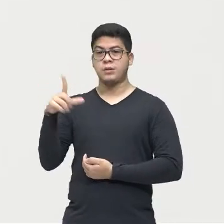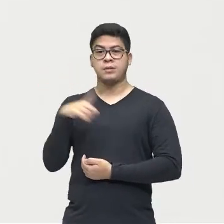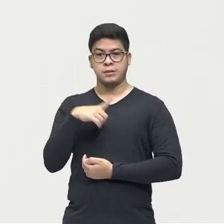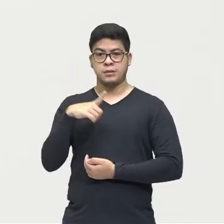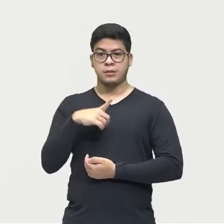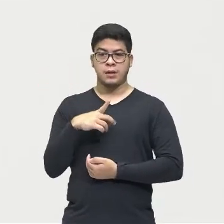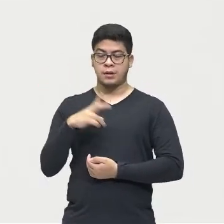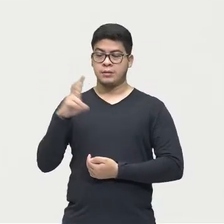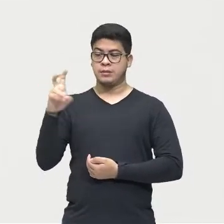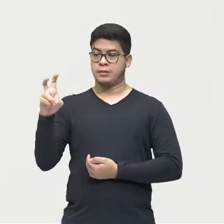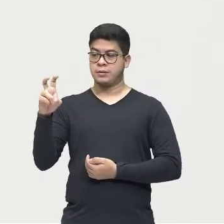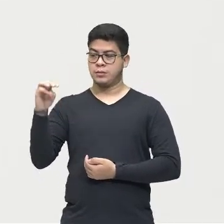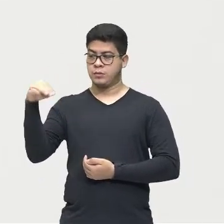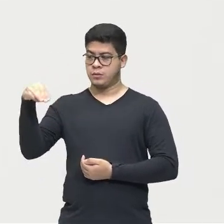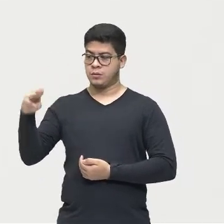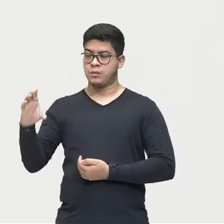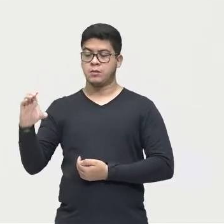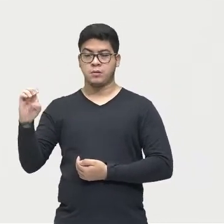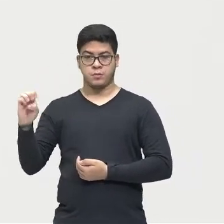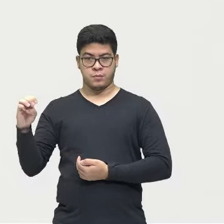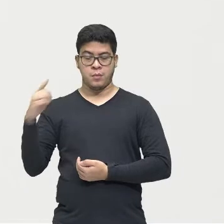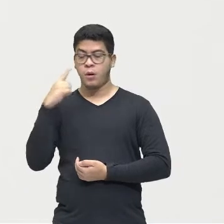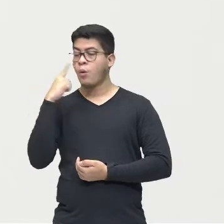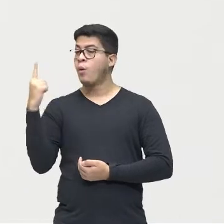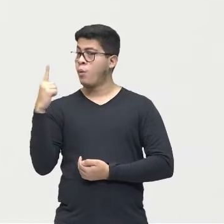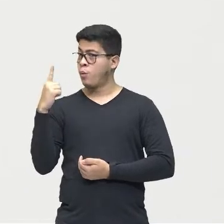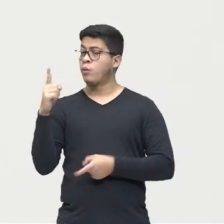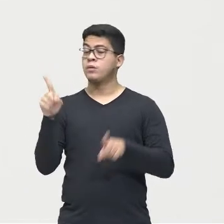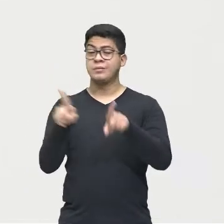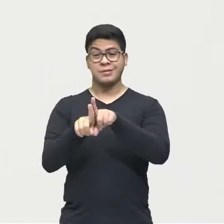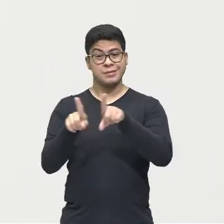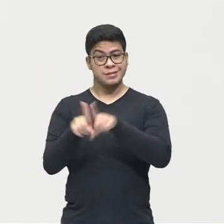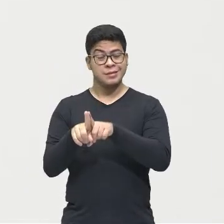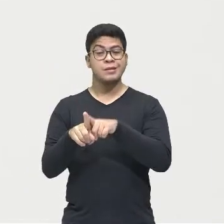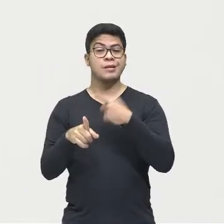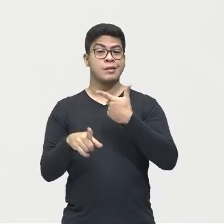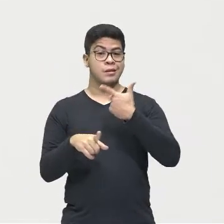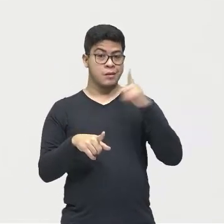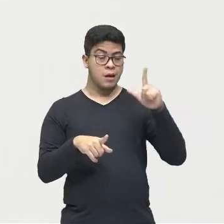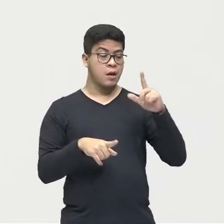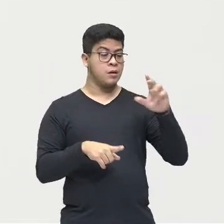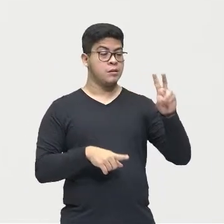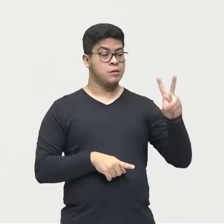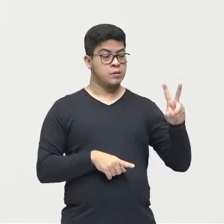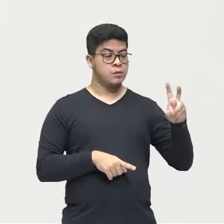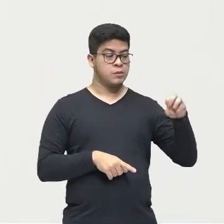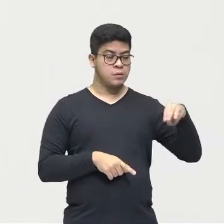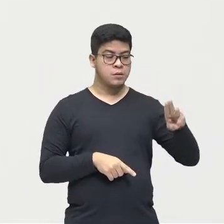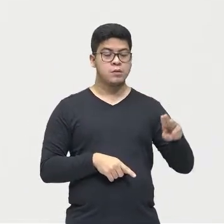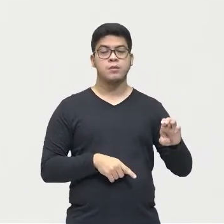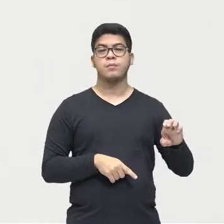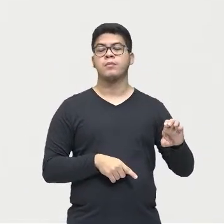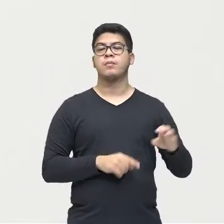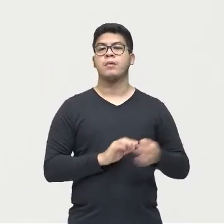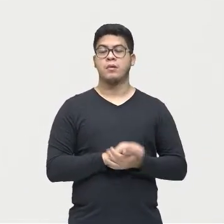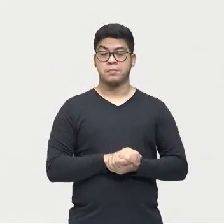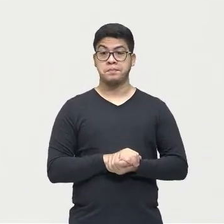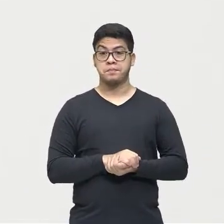mede 5 centímetros, o lado oposto a ele do outro lado também vai medir 5 centímetros.